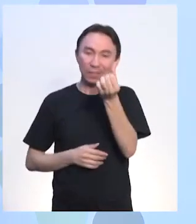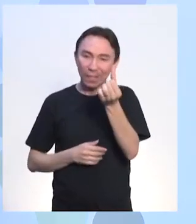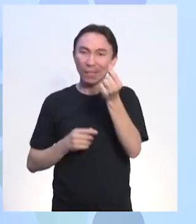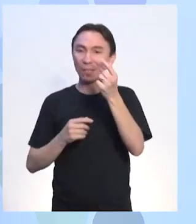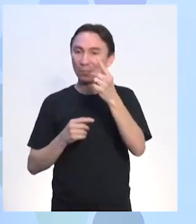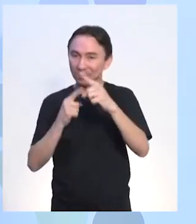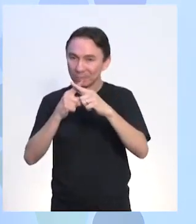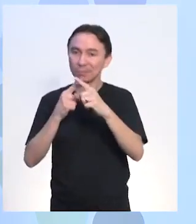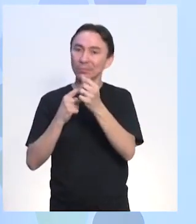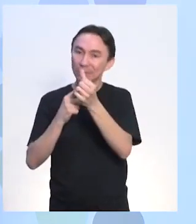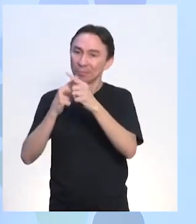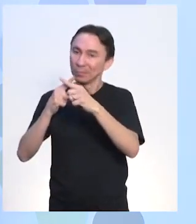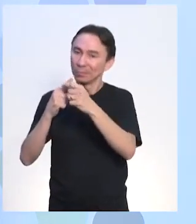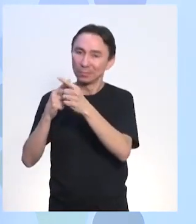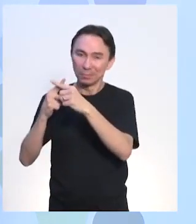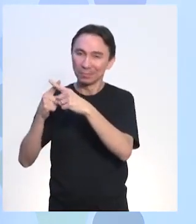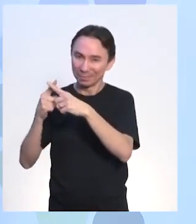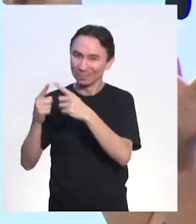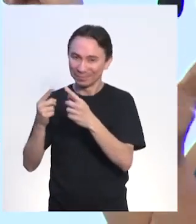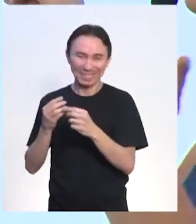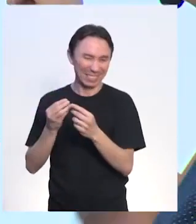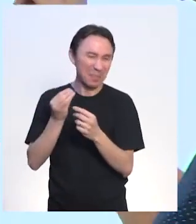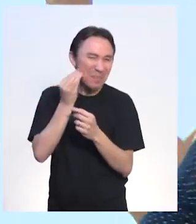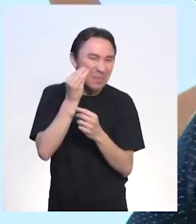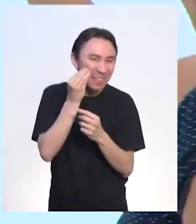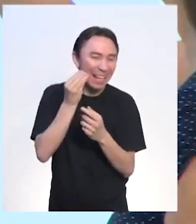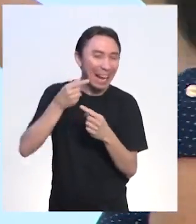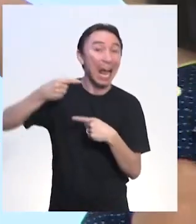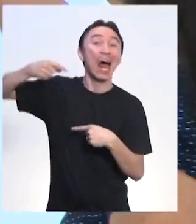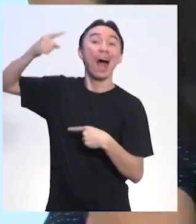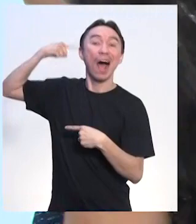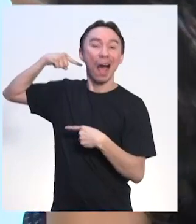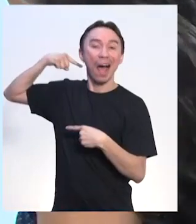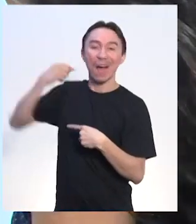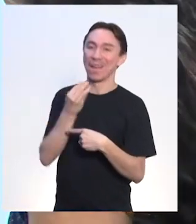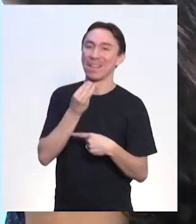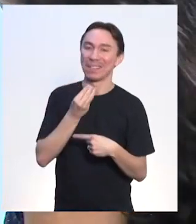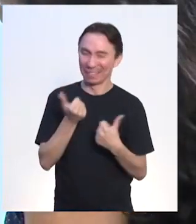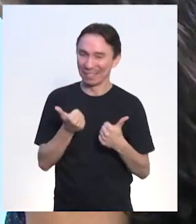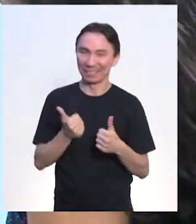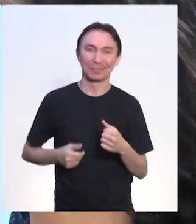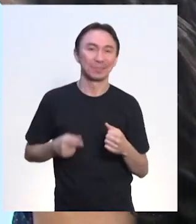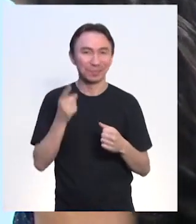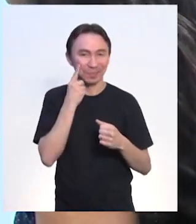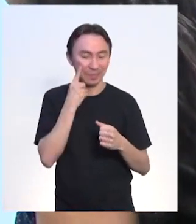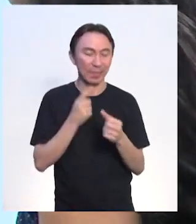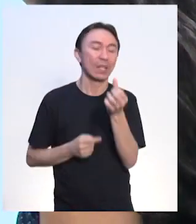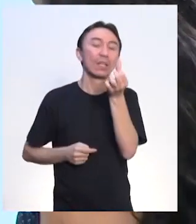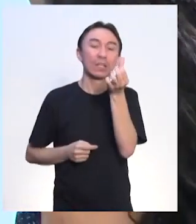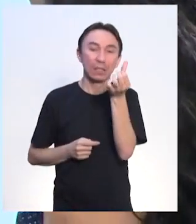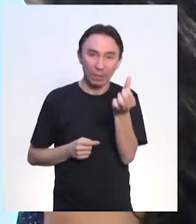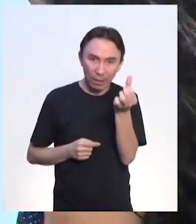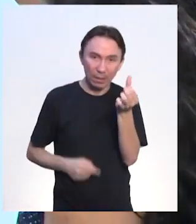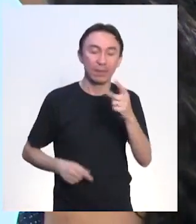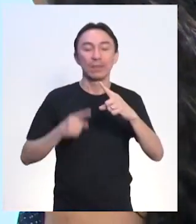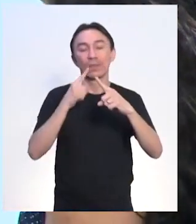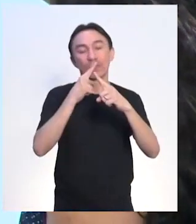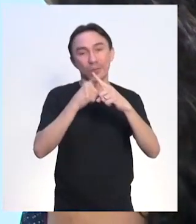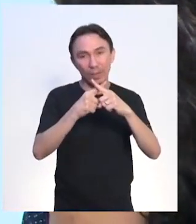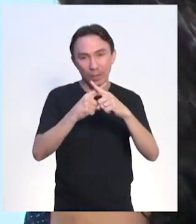as possibilidades que nós aprendemos na aula passada. Então, inicio no próprio 6,